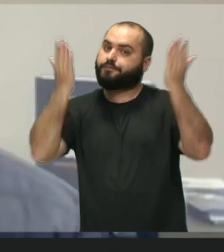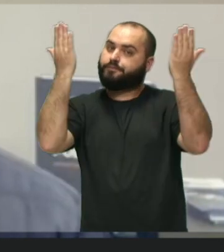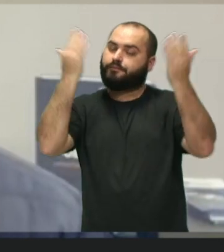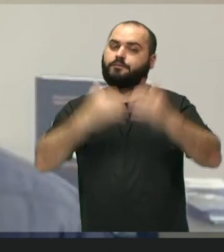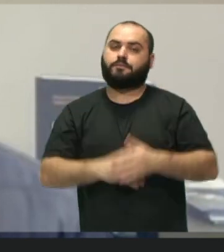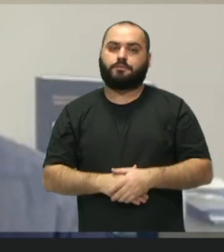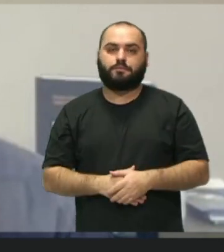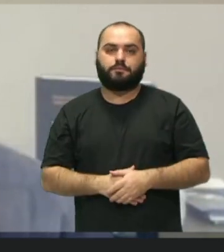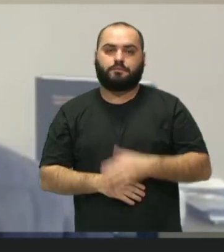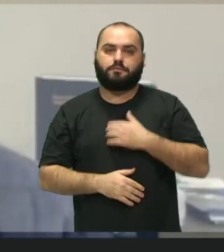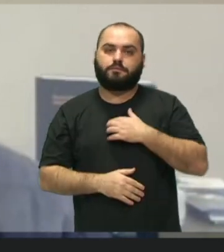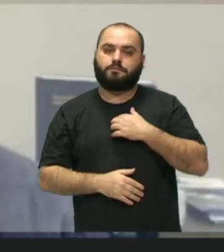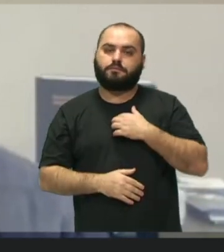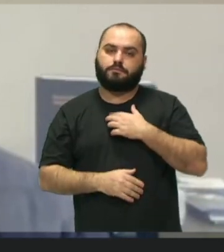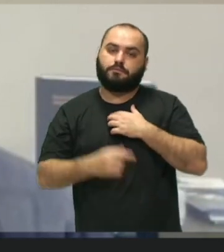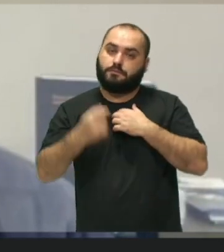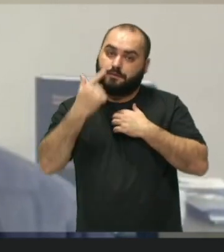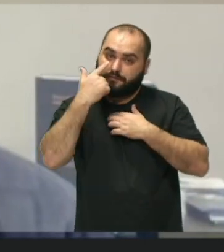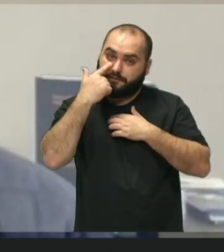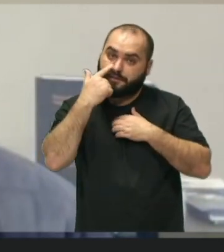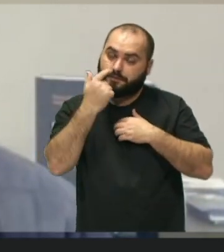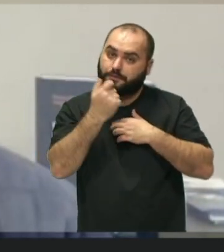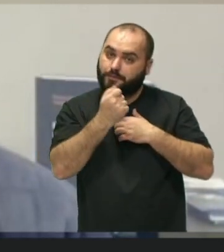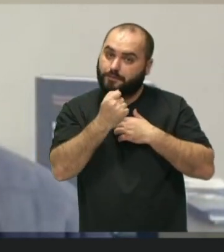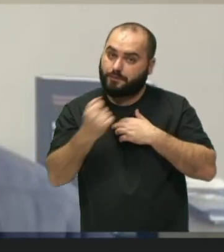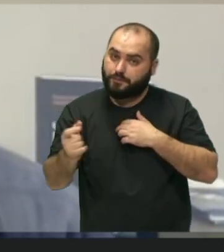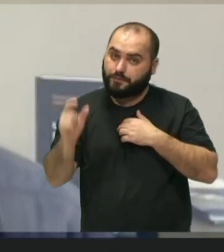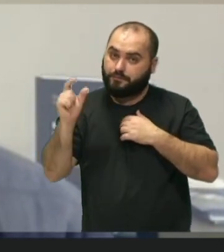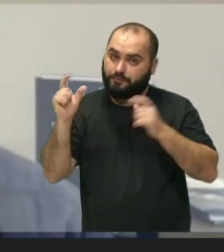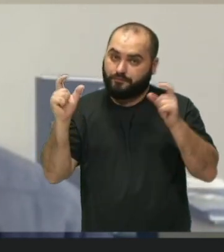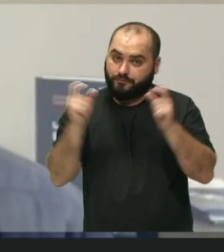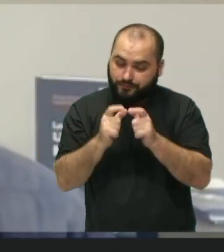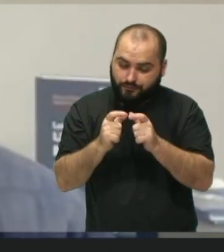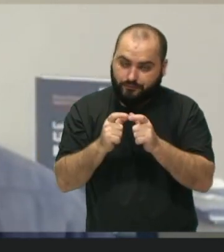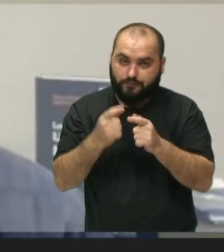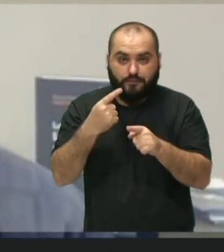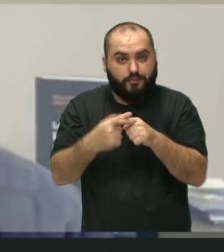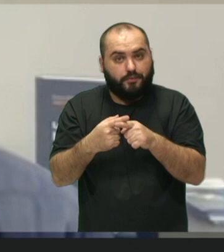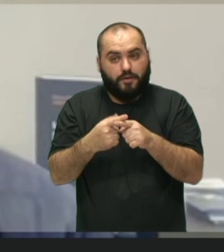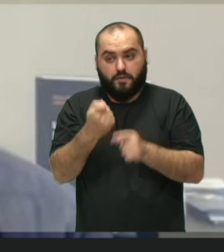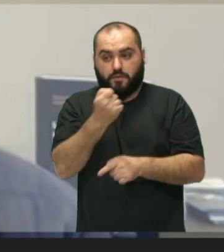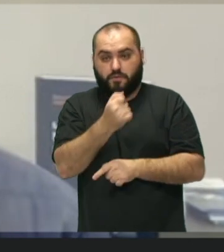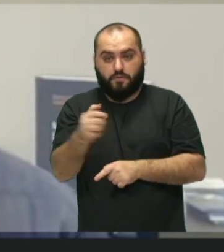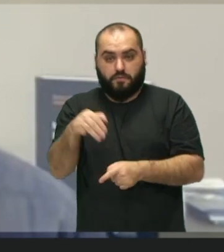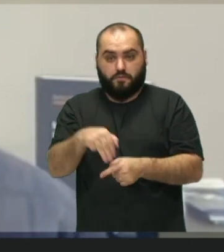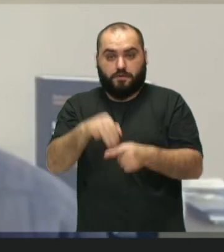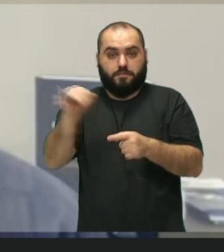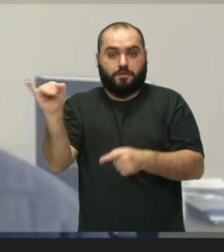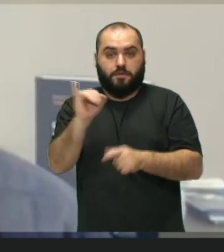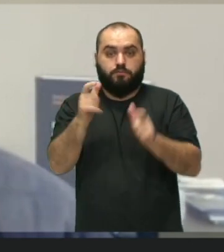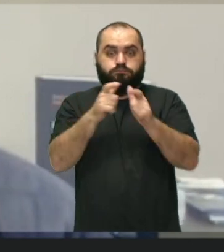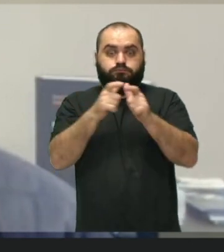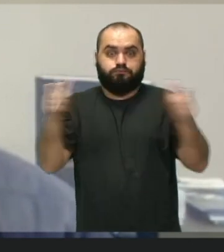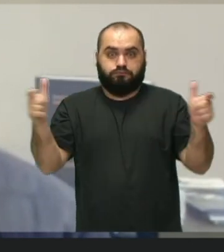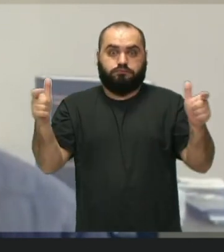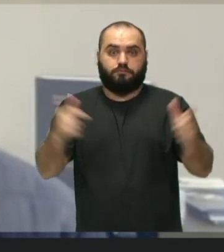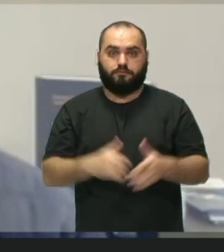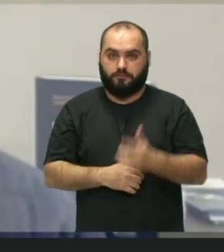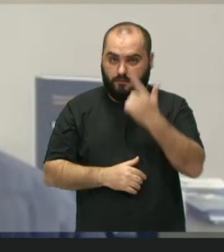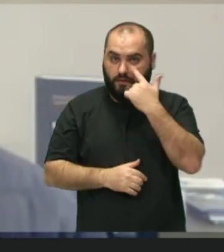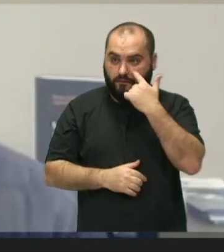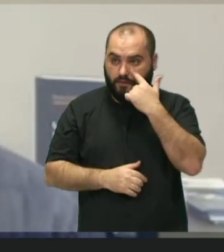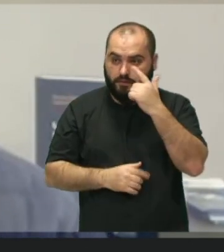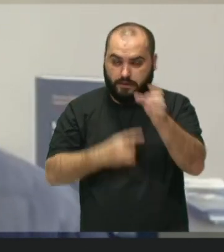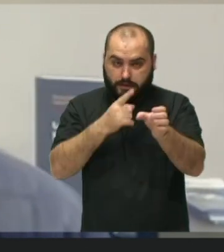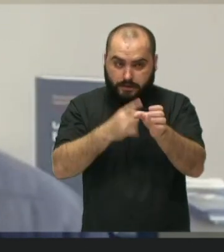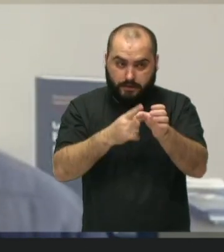Então, veja que realmente é um número muito pequeno para o número de empresas que nós temos no nosso município, né? Nós fizemos esse levantamento na cidade de